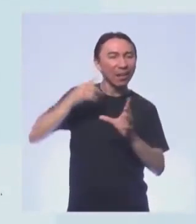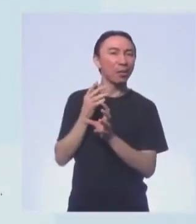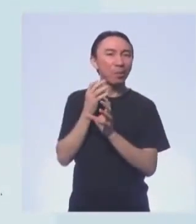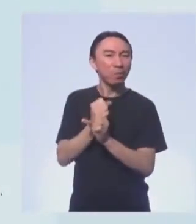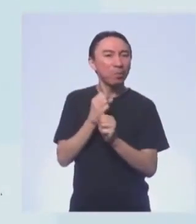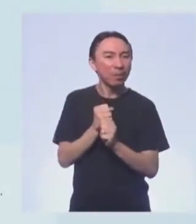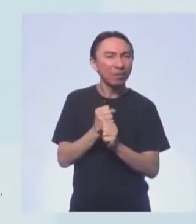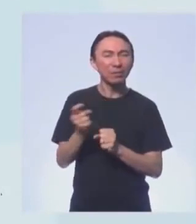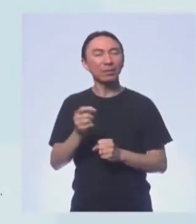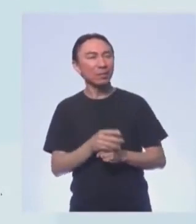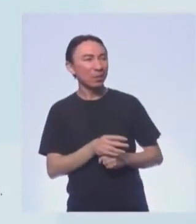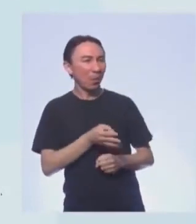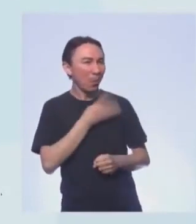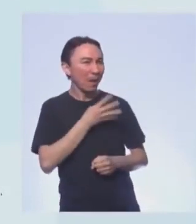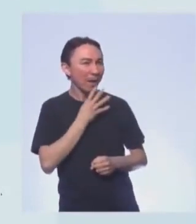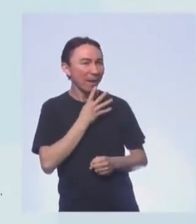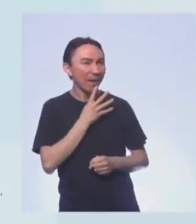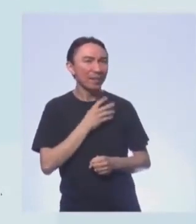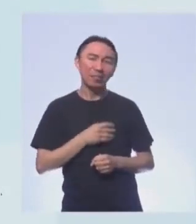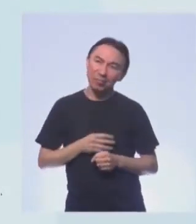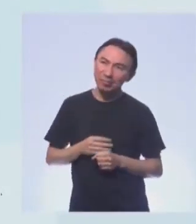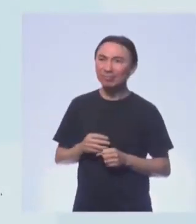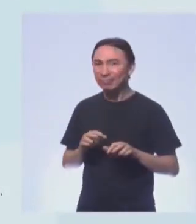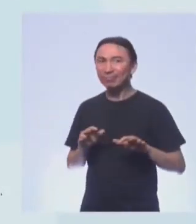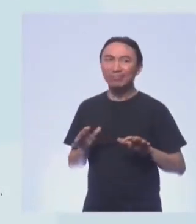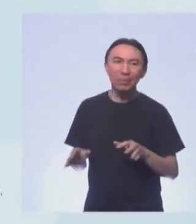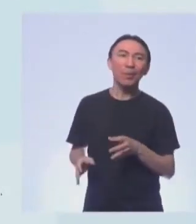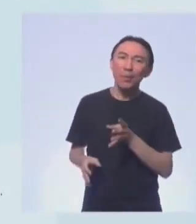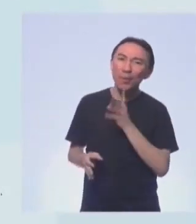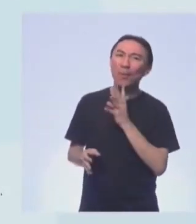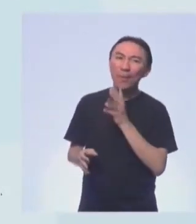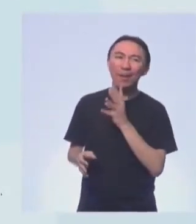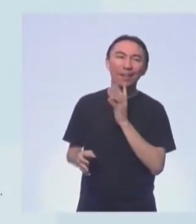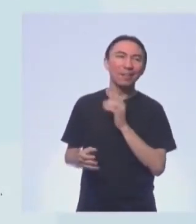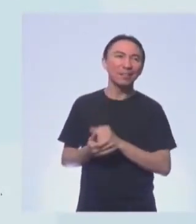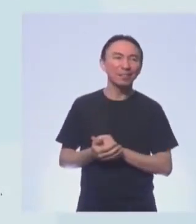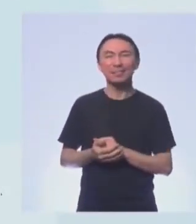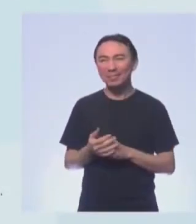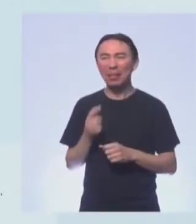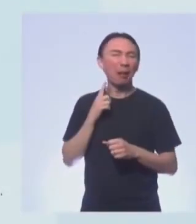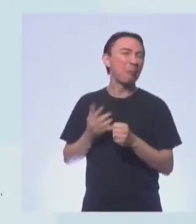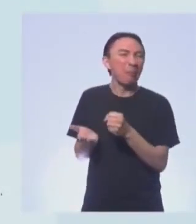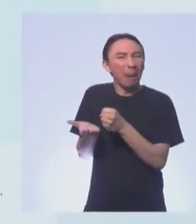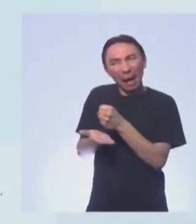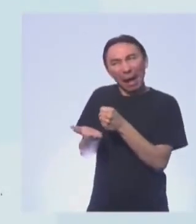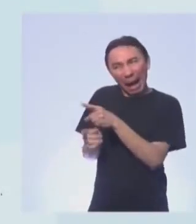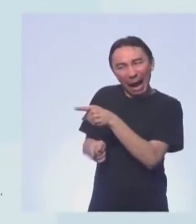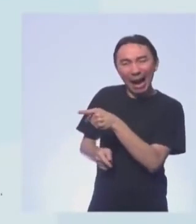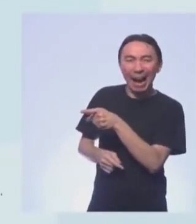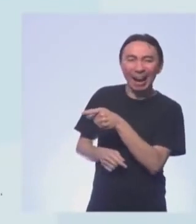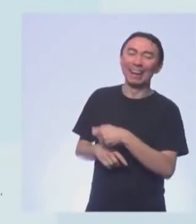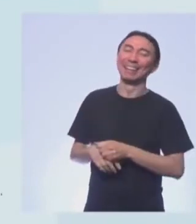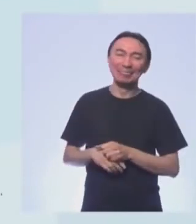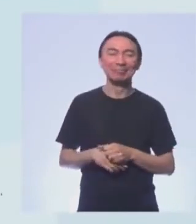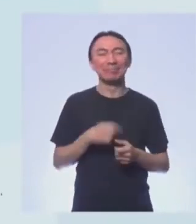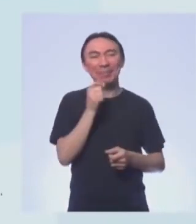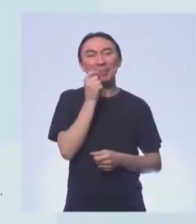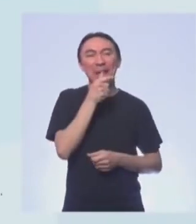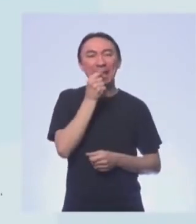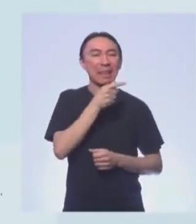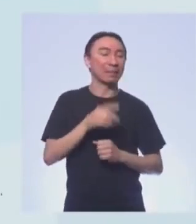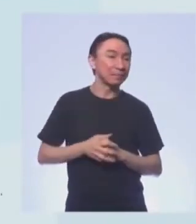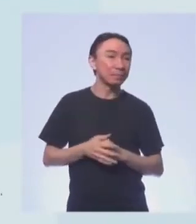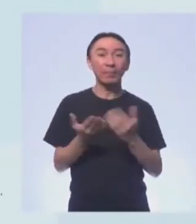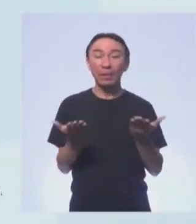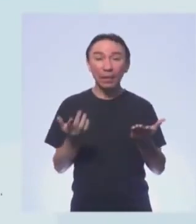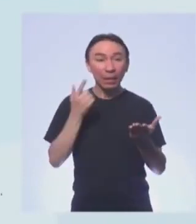estatística, professora? Eu sei um pouco, assim, né? Elementar, né? Bem pouquinho, né? Bem pouco. Vamos lá, então, vamos ver o que é estatística. A estatística